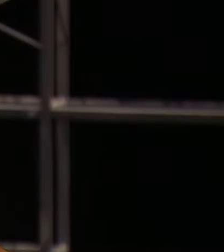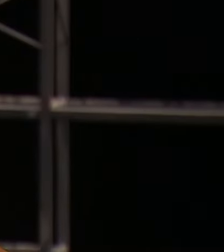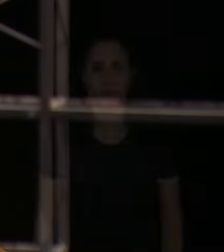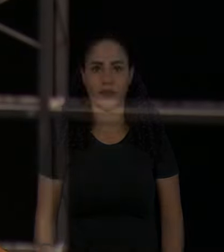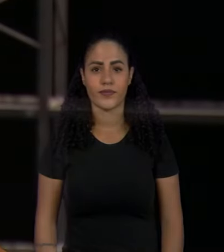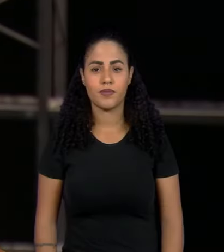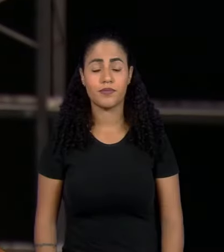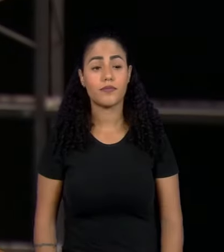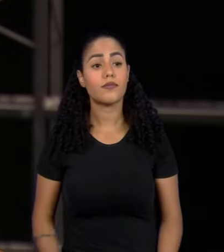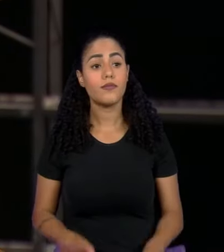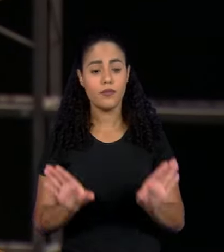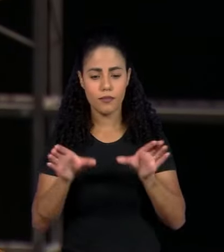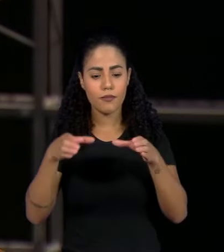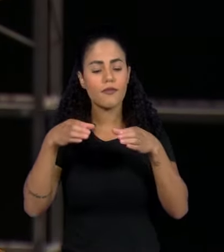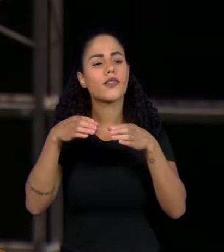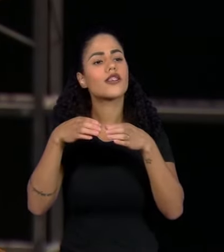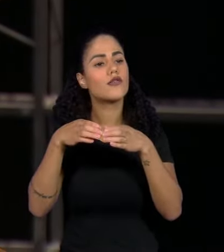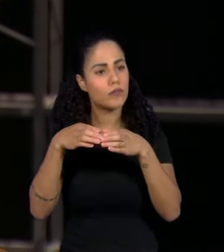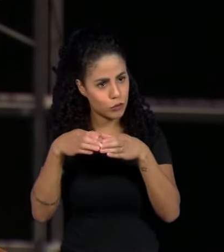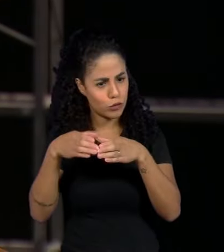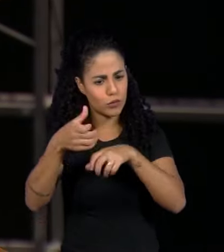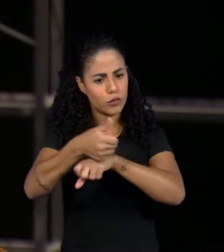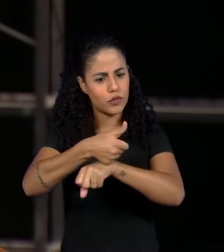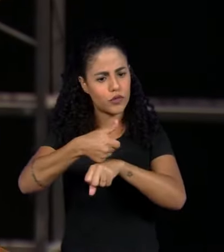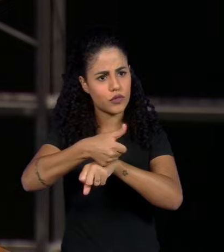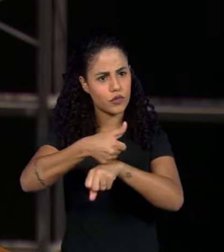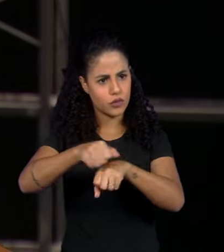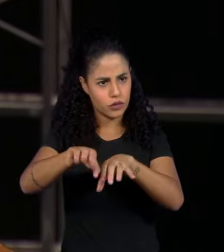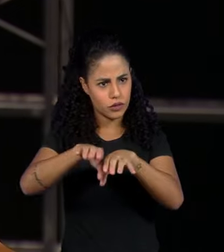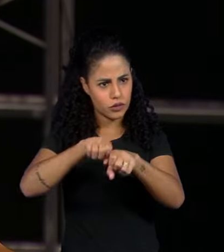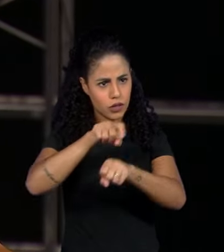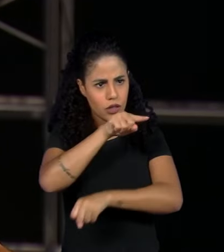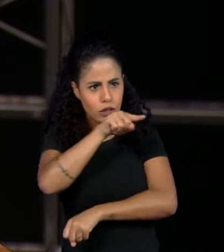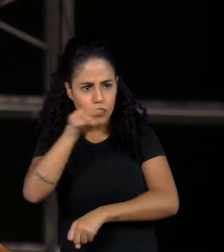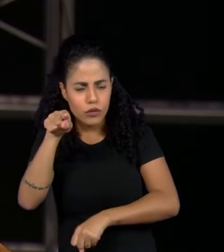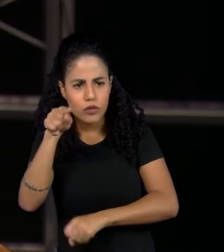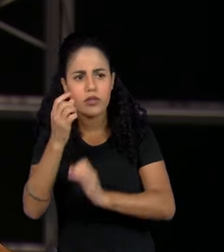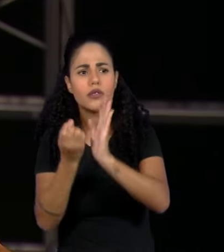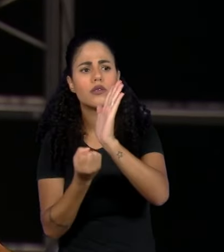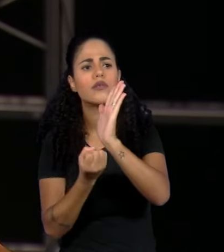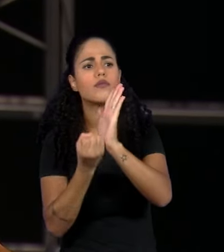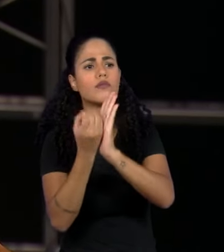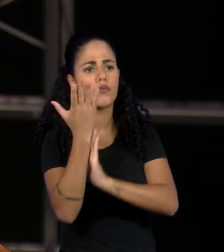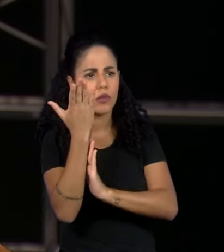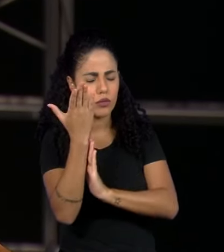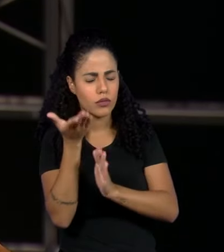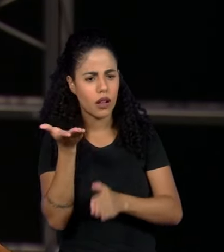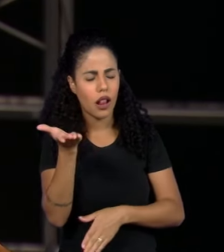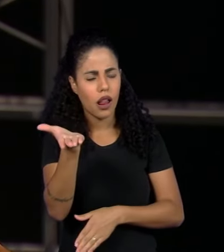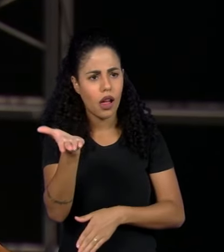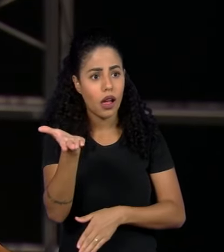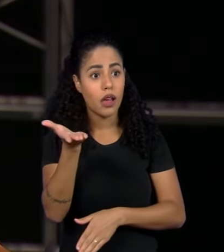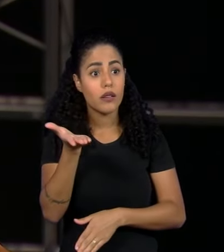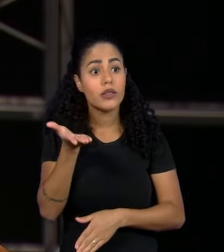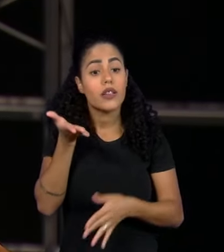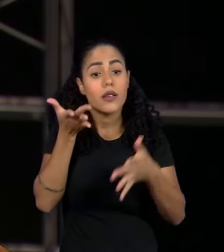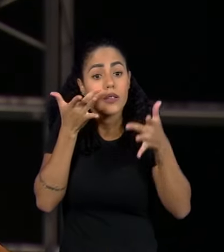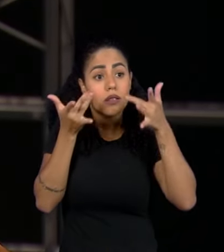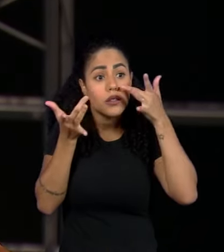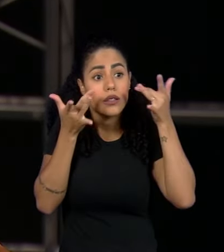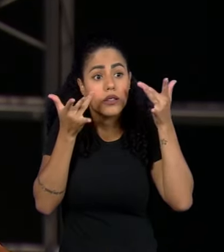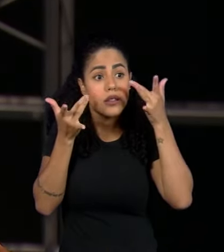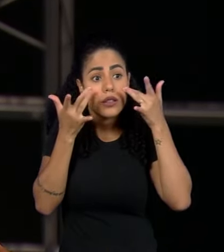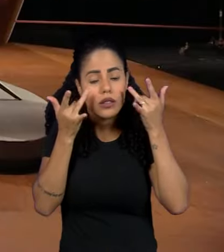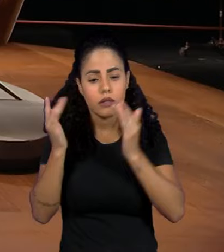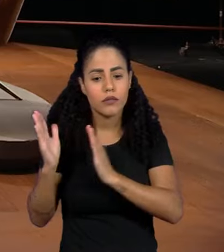Quando o grupo finalmente resolveu se profissionalizar, vocês montam a engrenagem do Sartre. E aí, nessa peça, você dividiu a